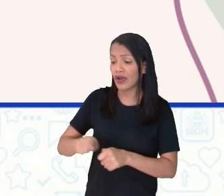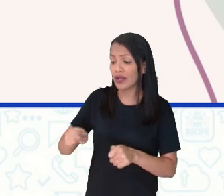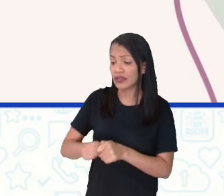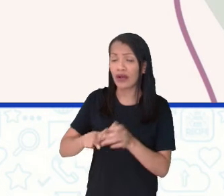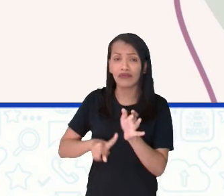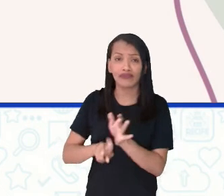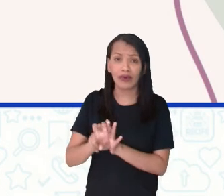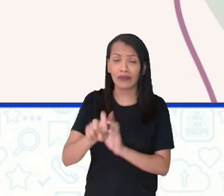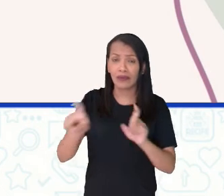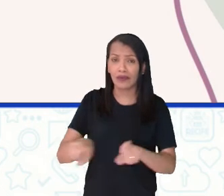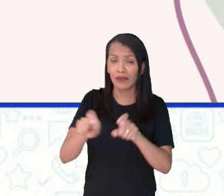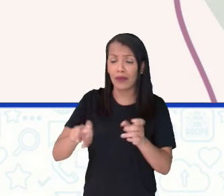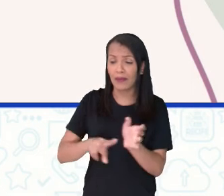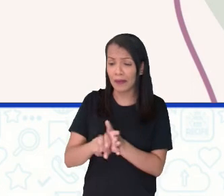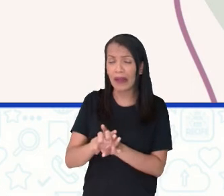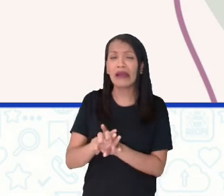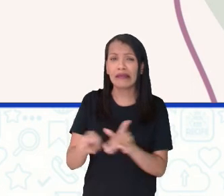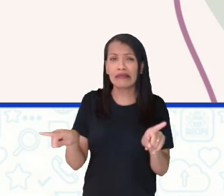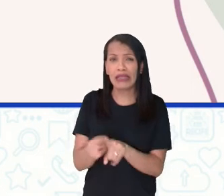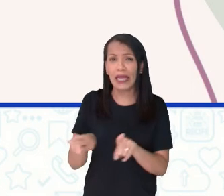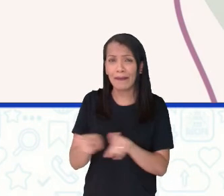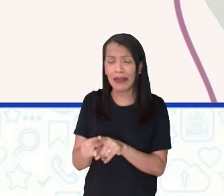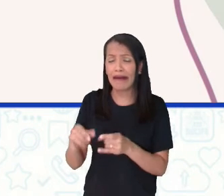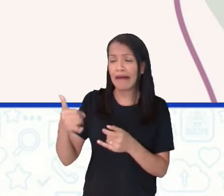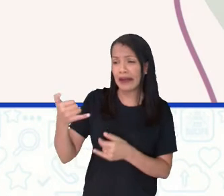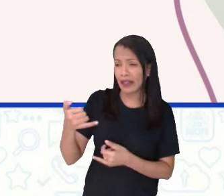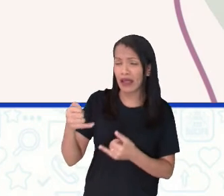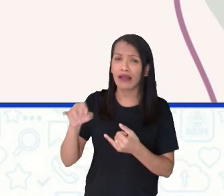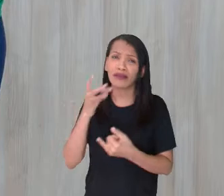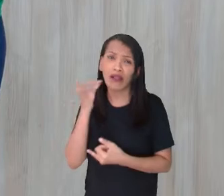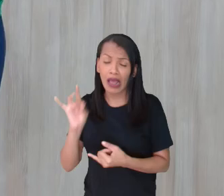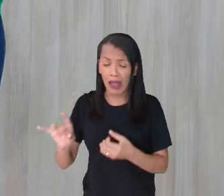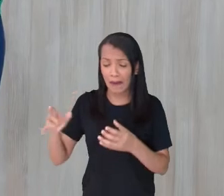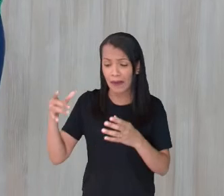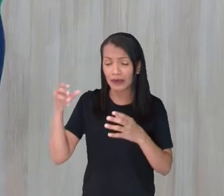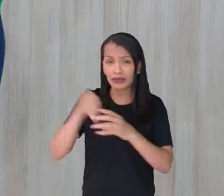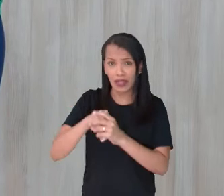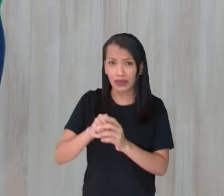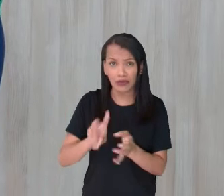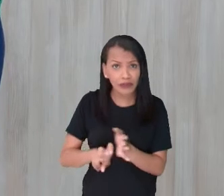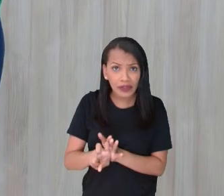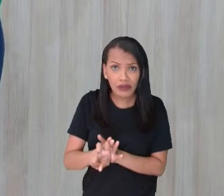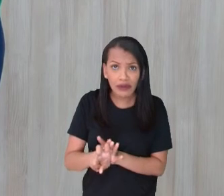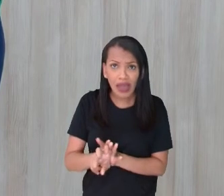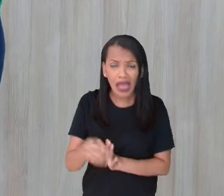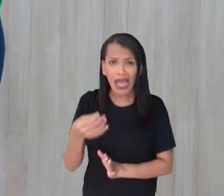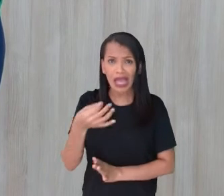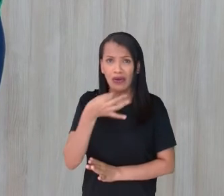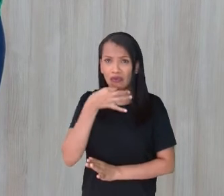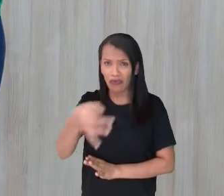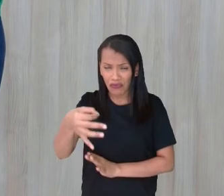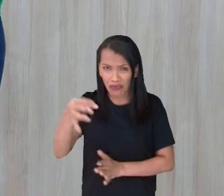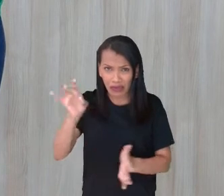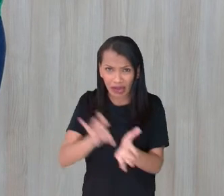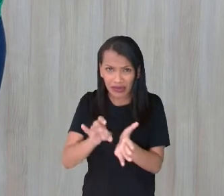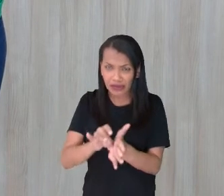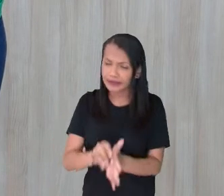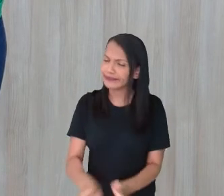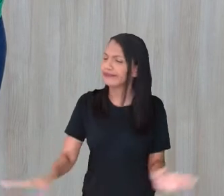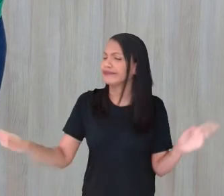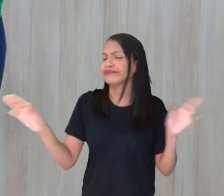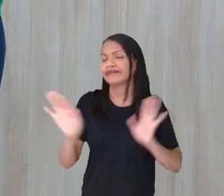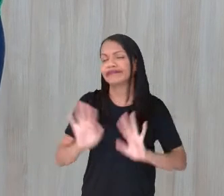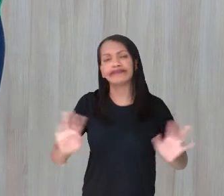e o vírus infectou a caneta e o lápis. É um argumento válido, pessoal? Não, né? Não. Ia